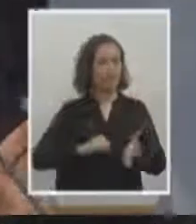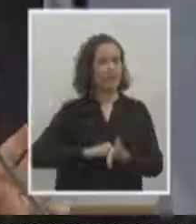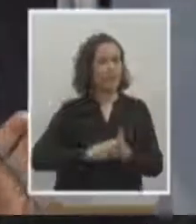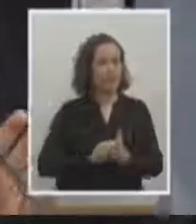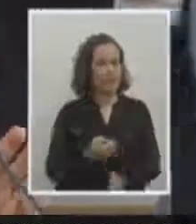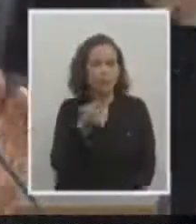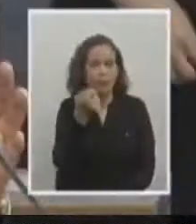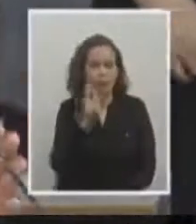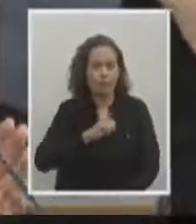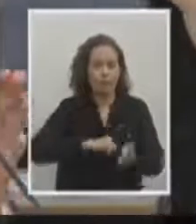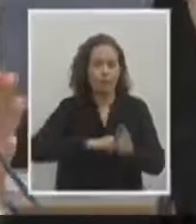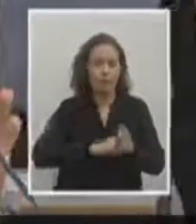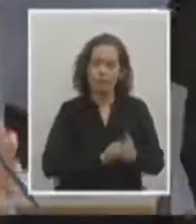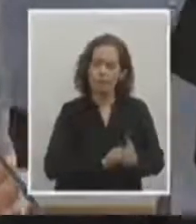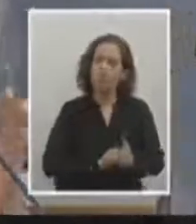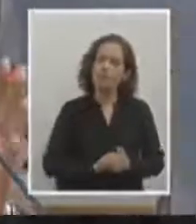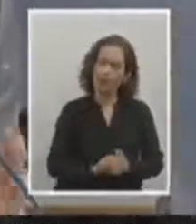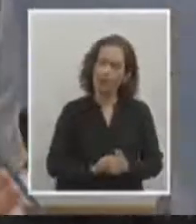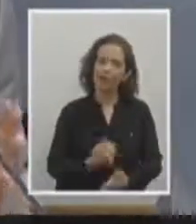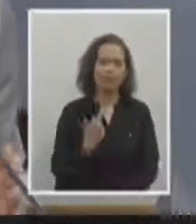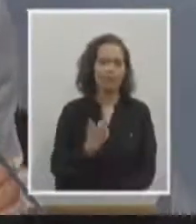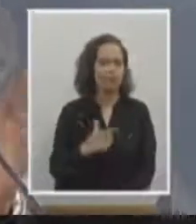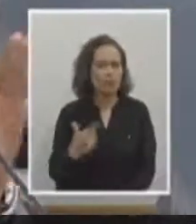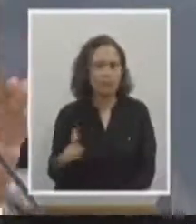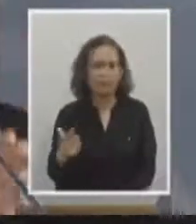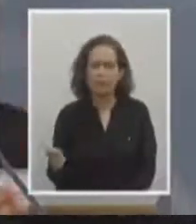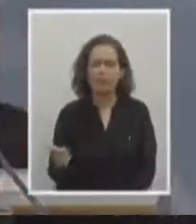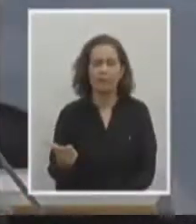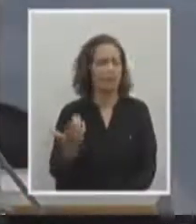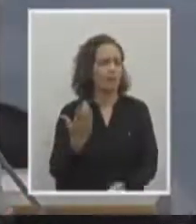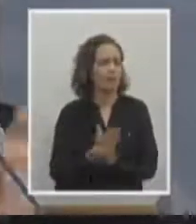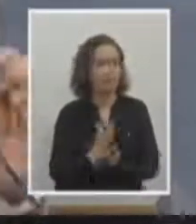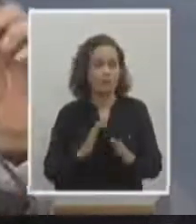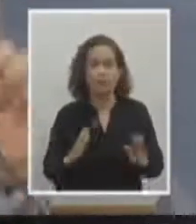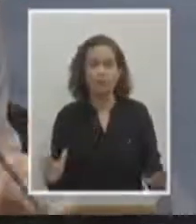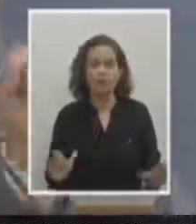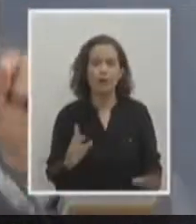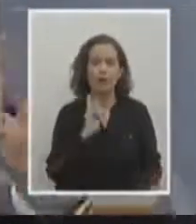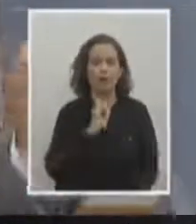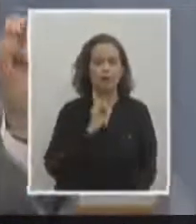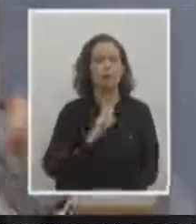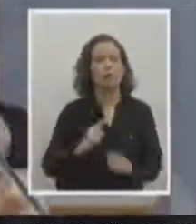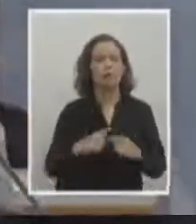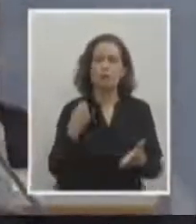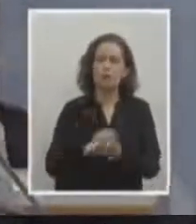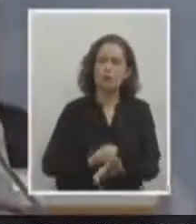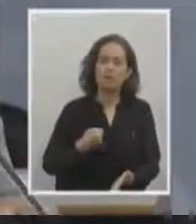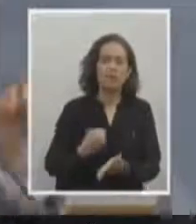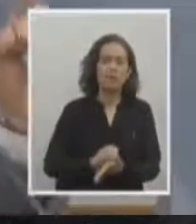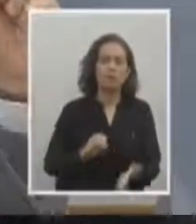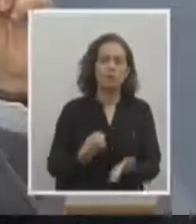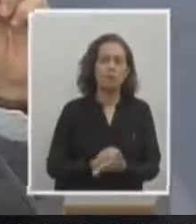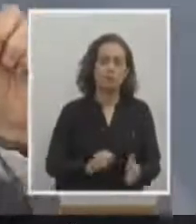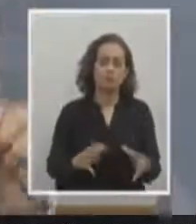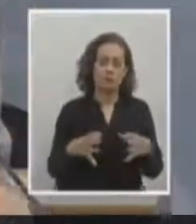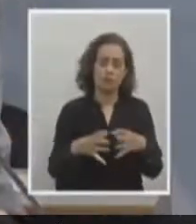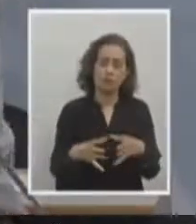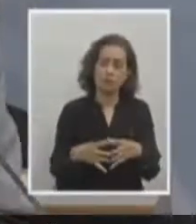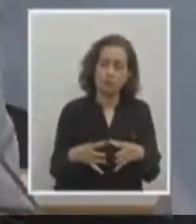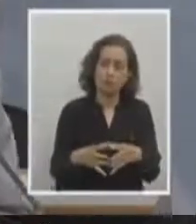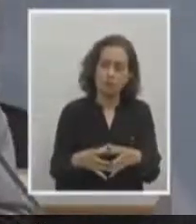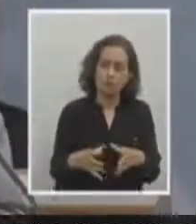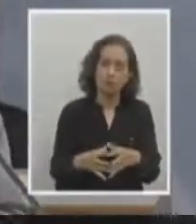ia fechar. Não ia ter mais escola especial no Estado de Minas Gerais. Foi a luta dessa comissão. Tivemos reunidos várias vezes